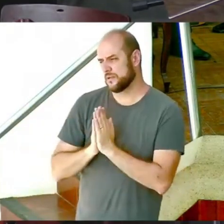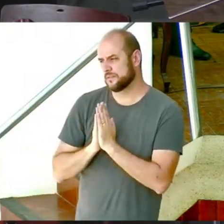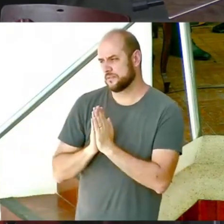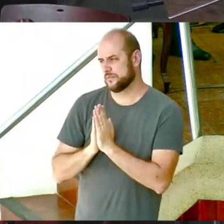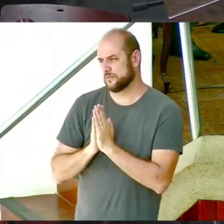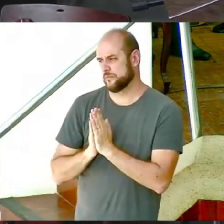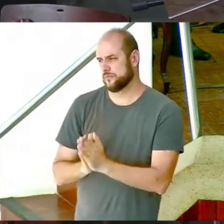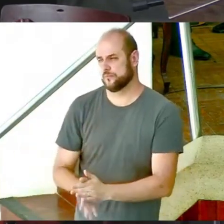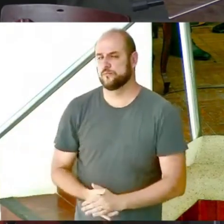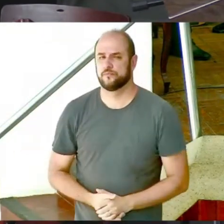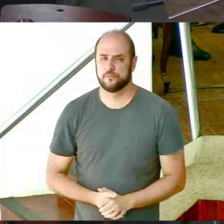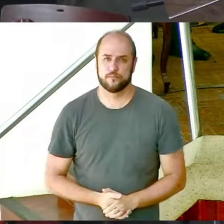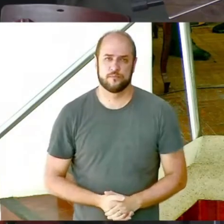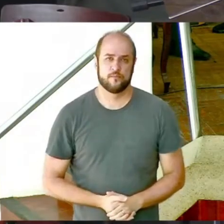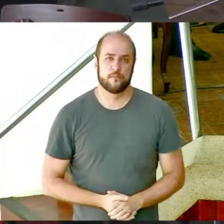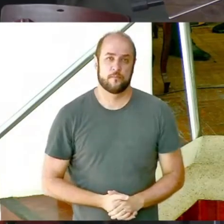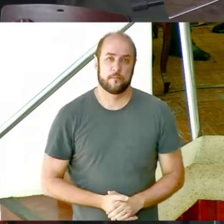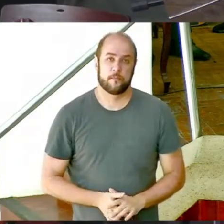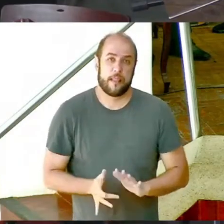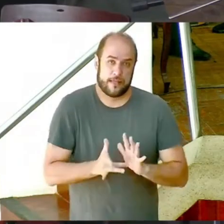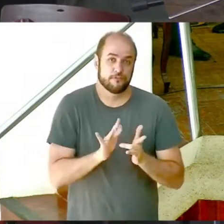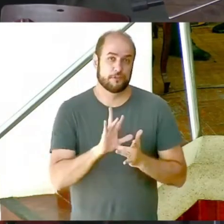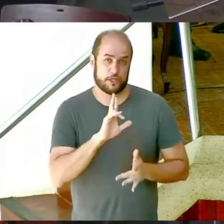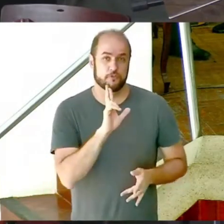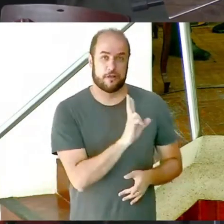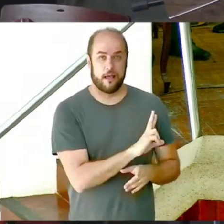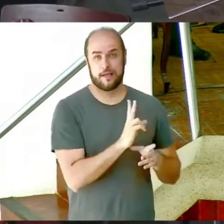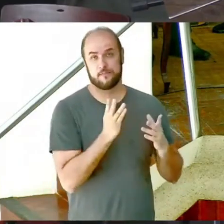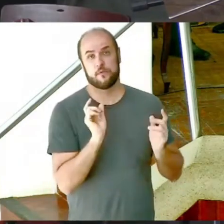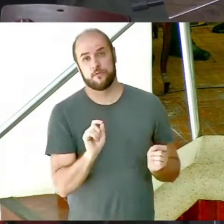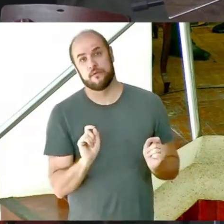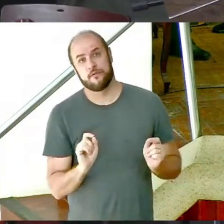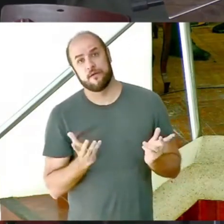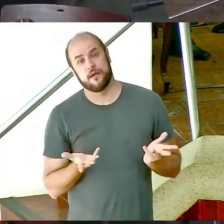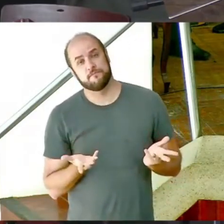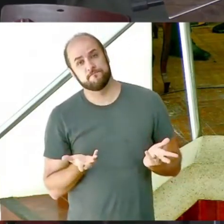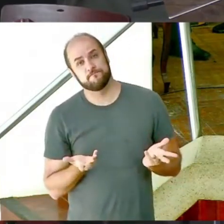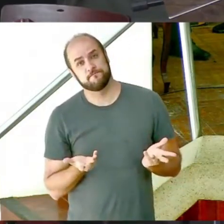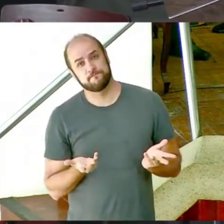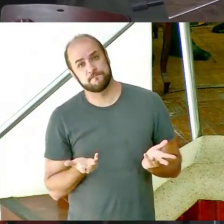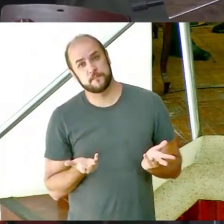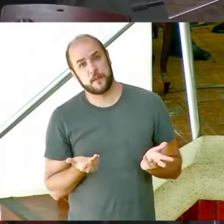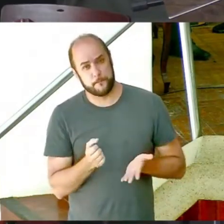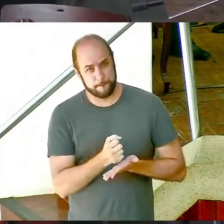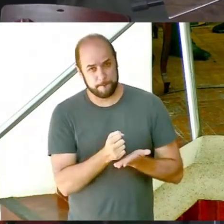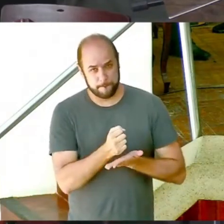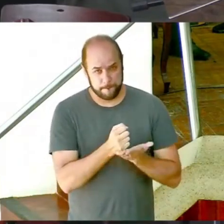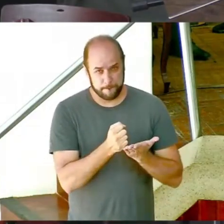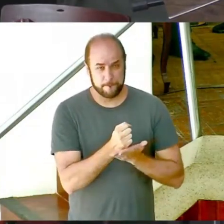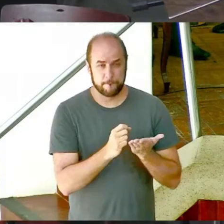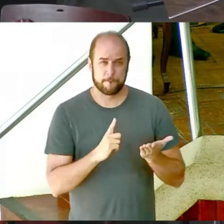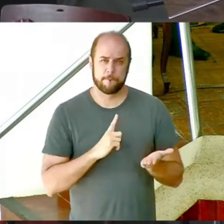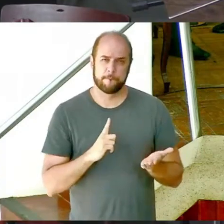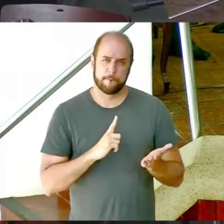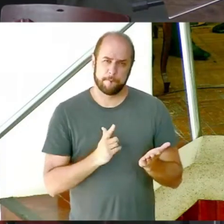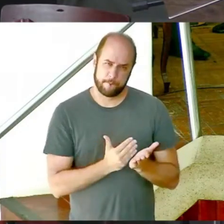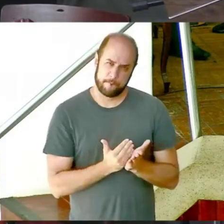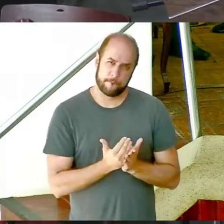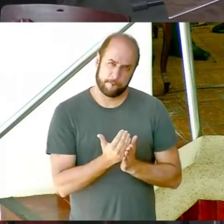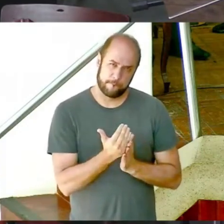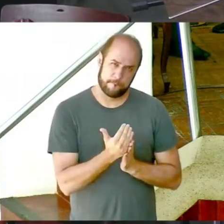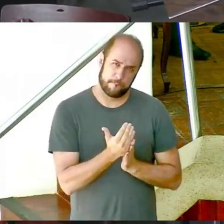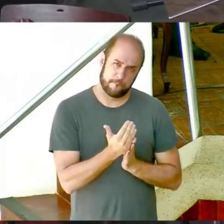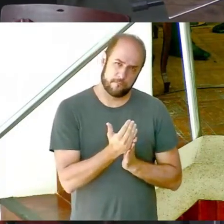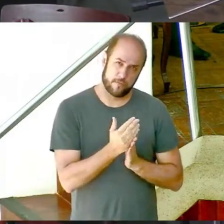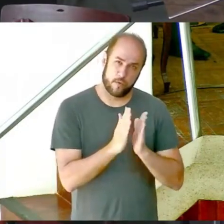orar. E a resposta de Cristo, então, tem como base introdutória 2 tipos